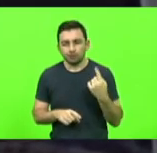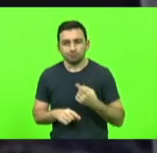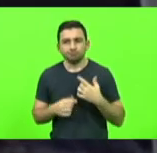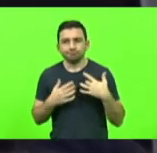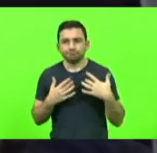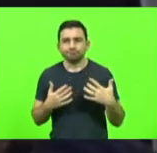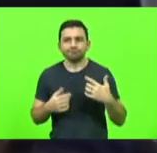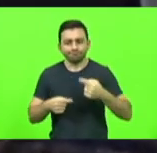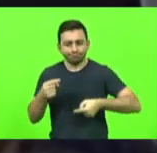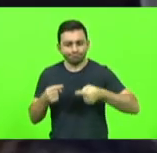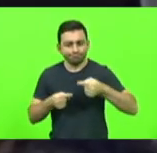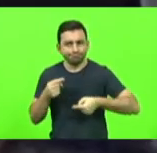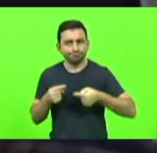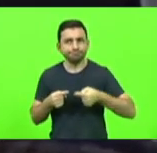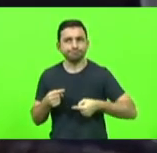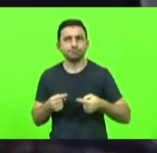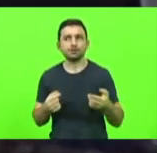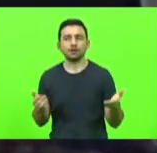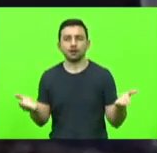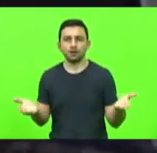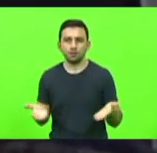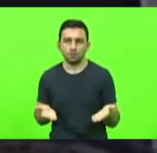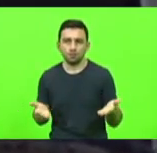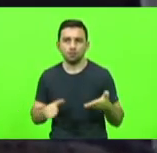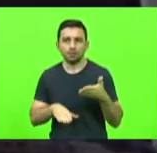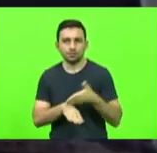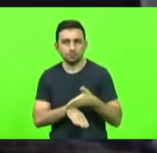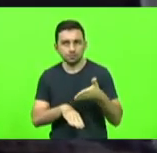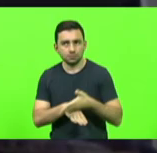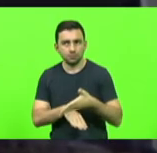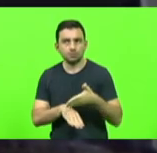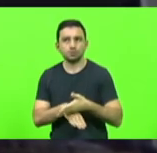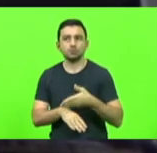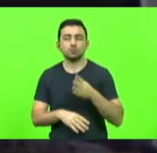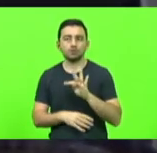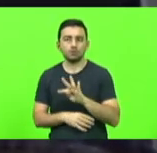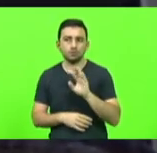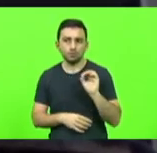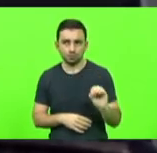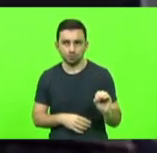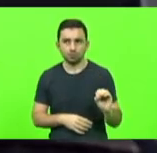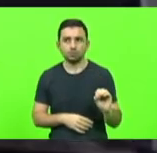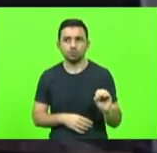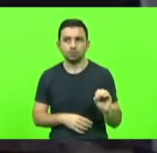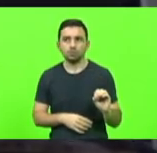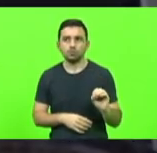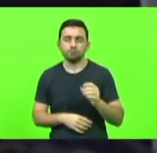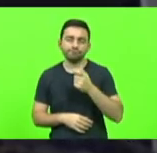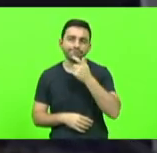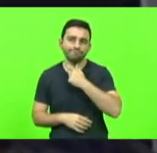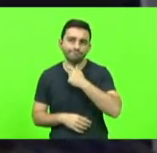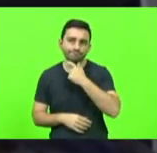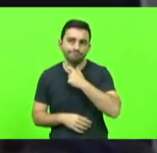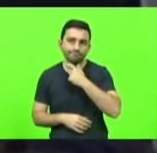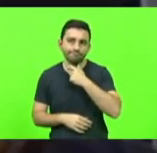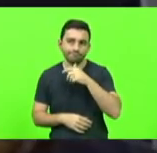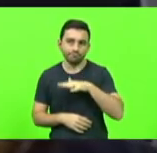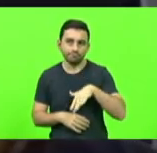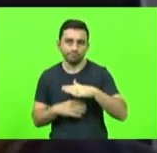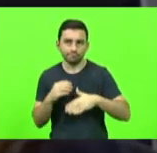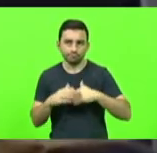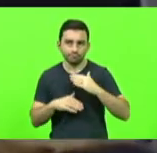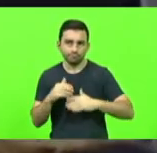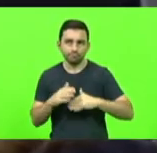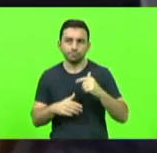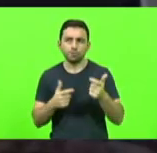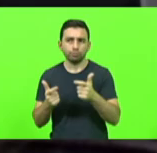tão importante da, né, da participação e do terapeuta ocupacional e do fonoaudiólogo nos campos de atuação aí diversos